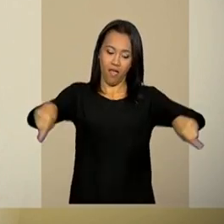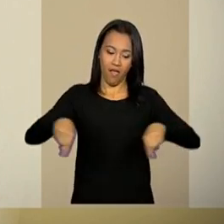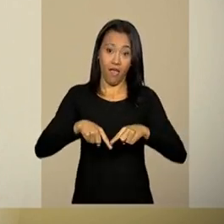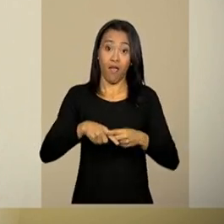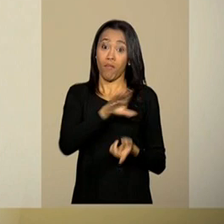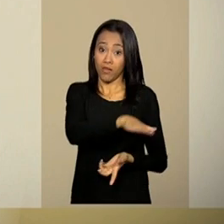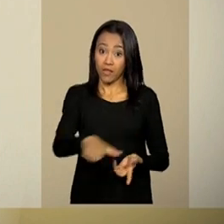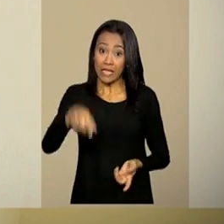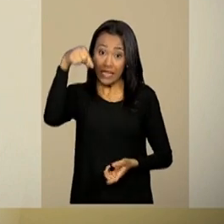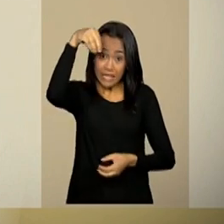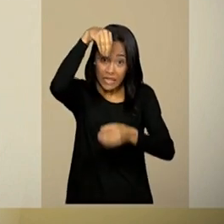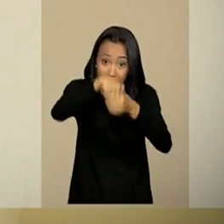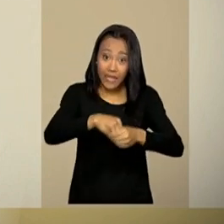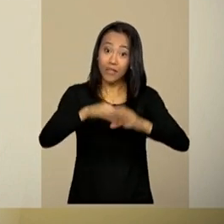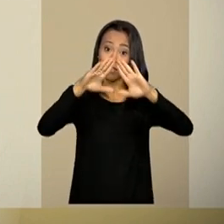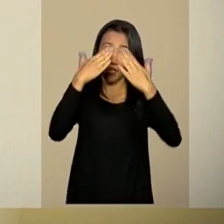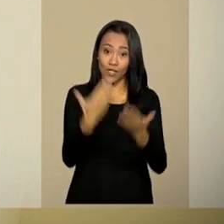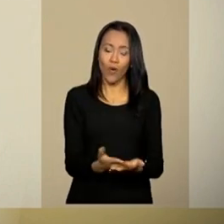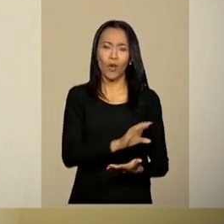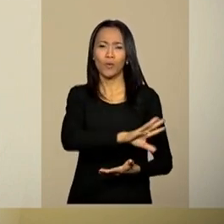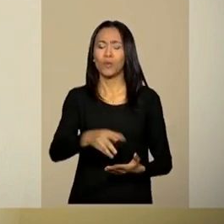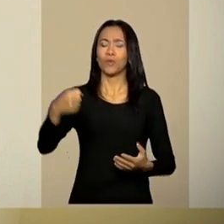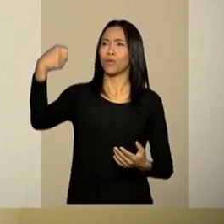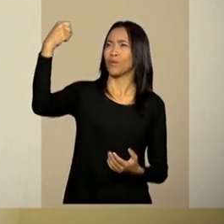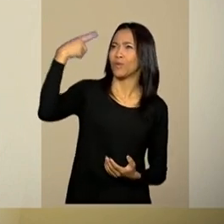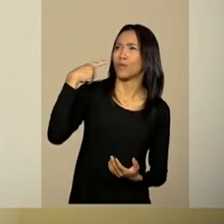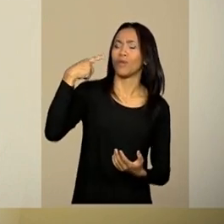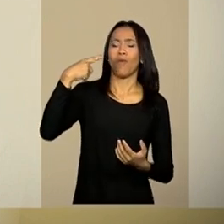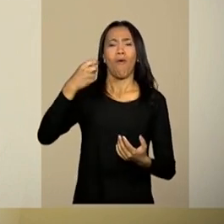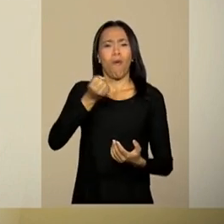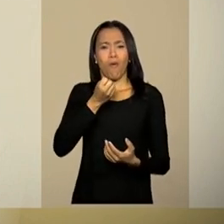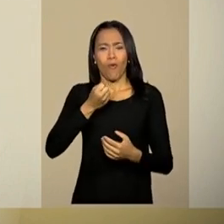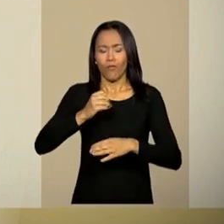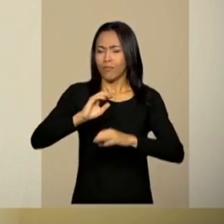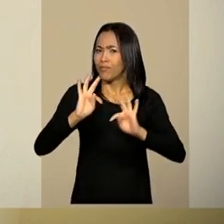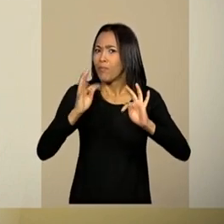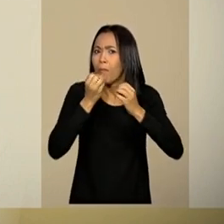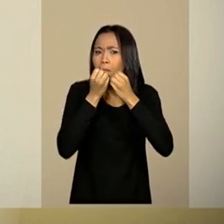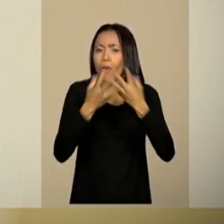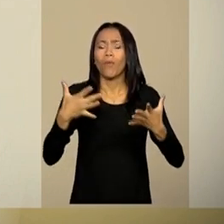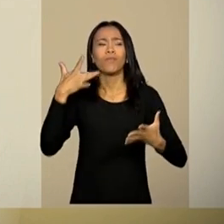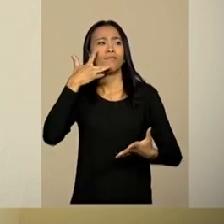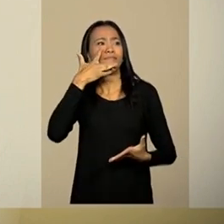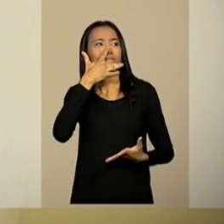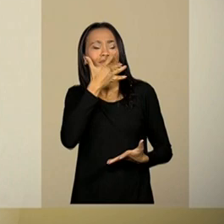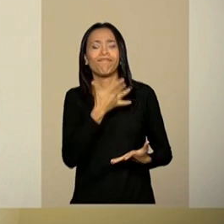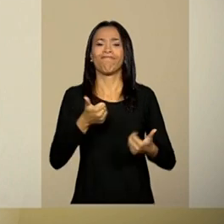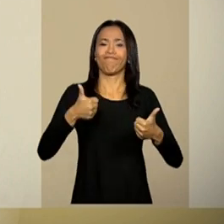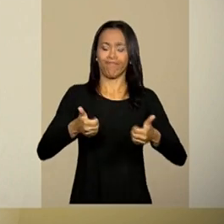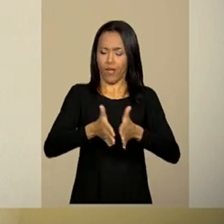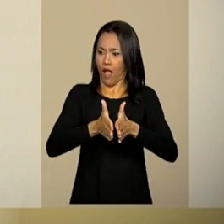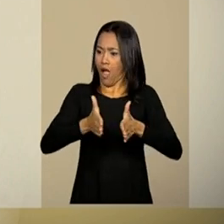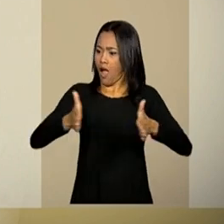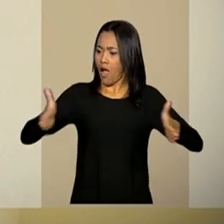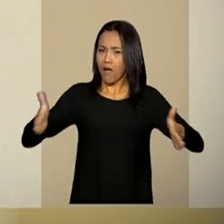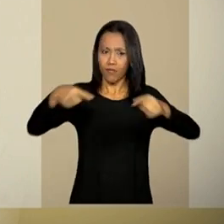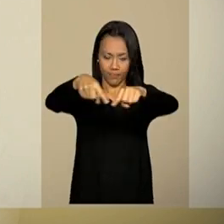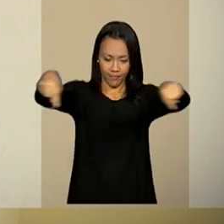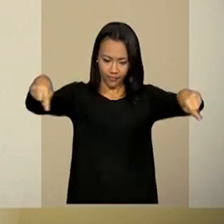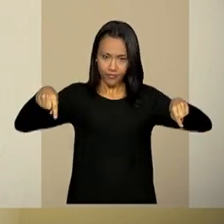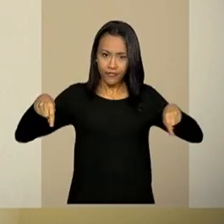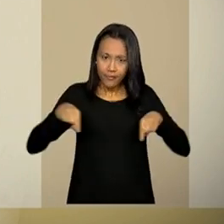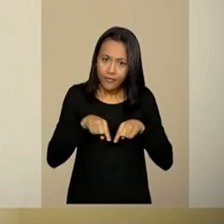dessas creches Luciano é tudo ensolarado iluminado muito fresco com amplos espaços